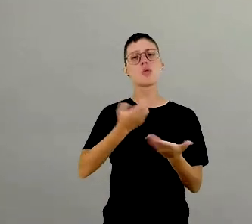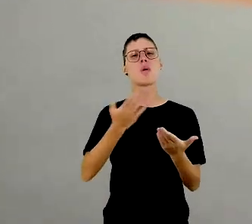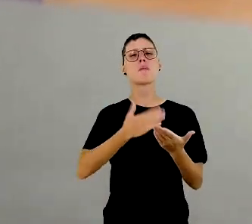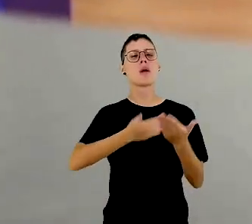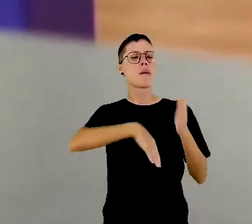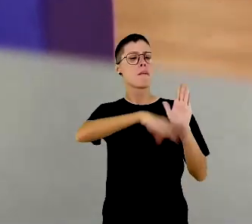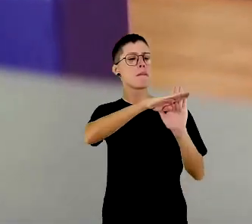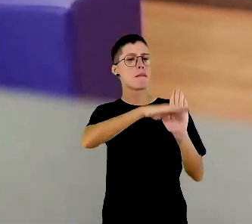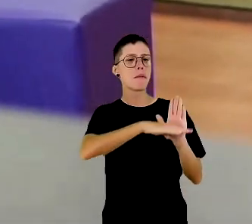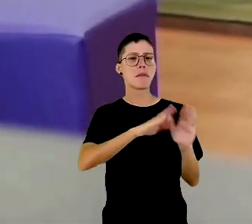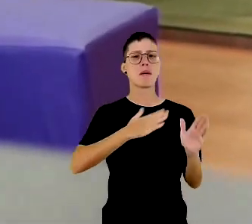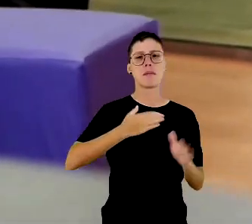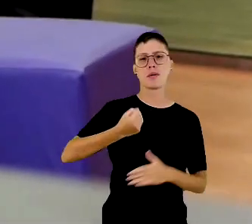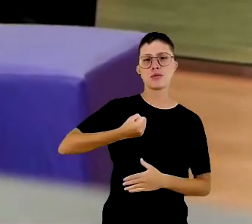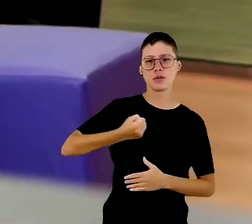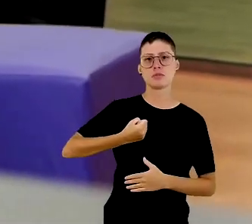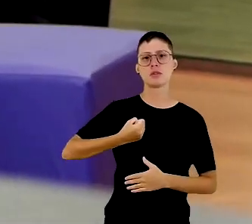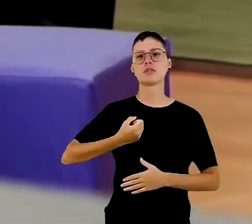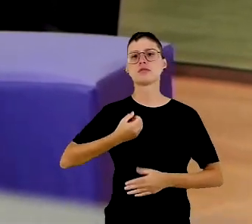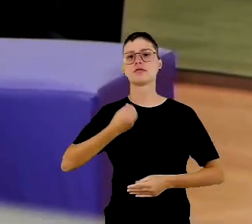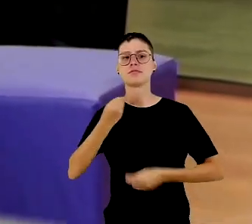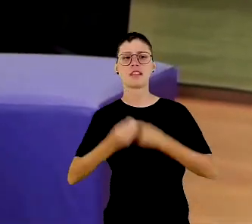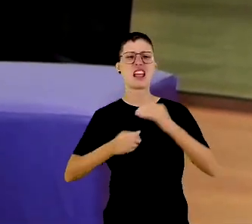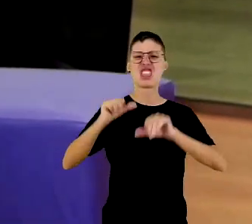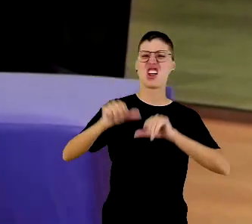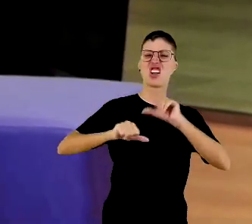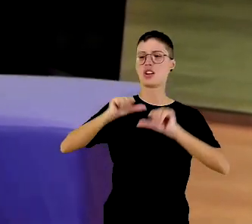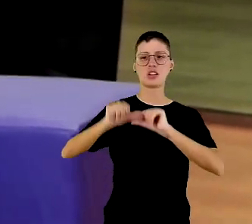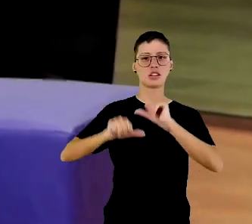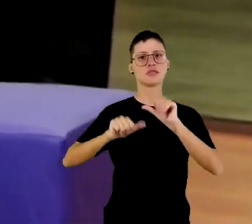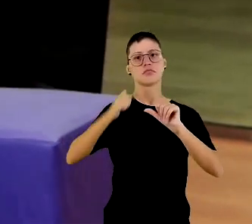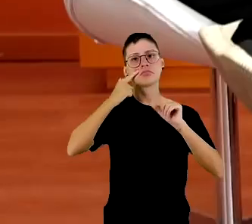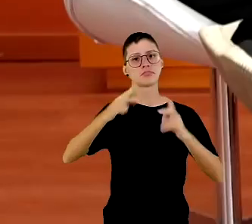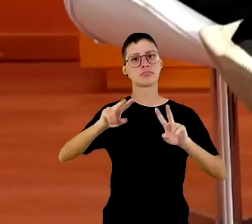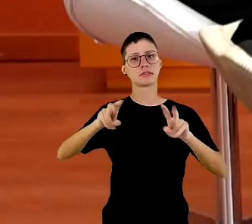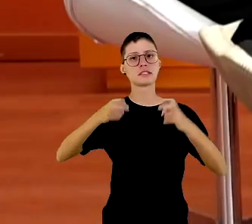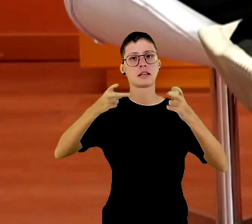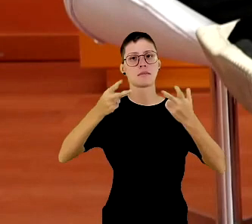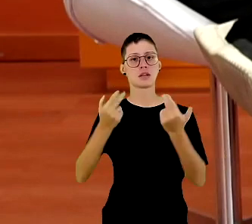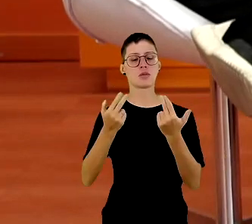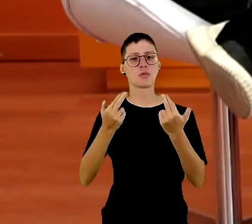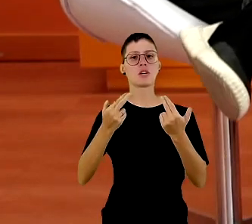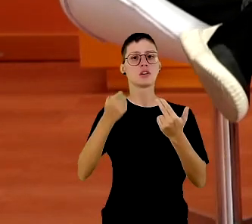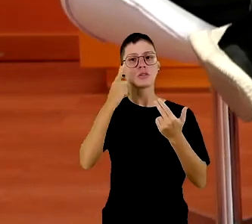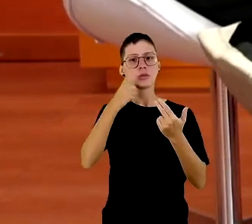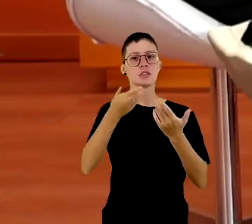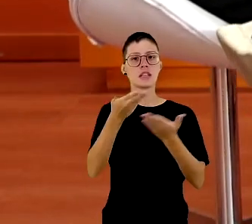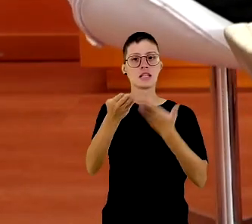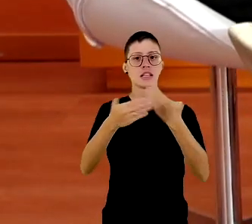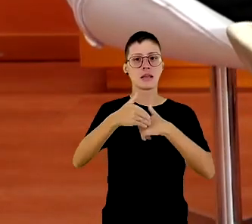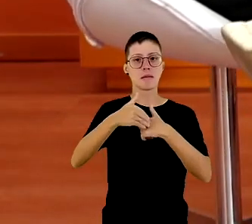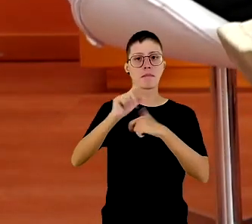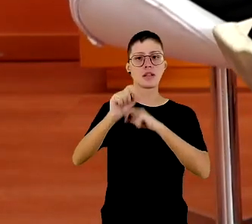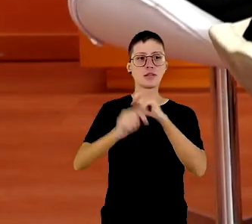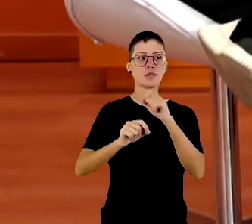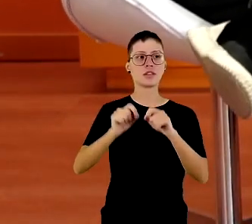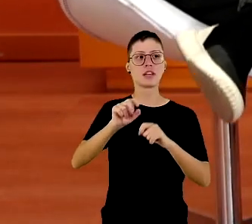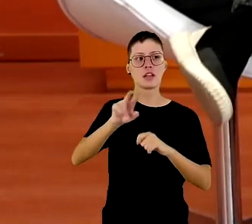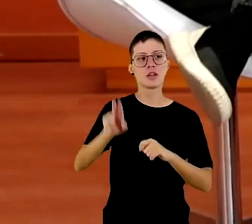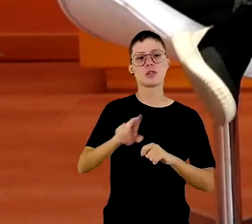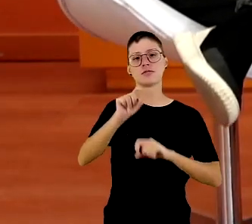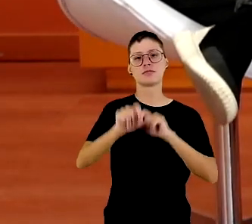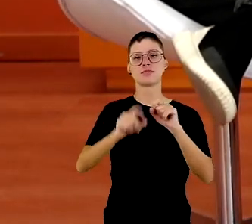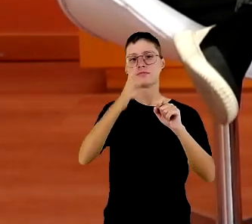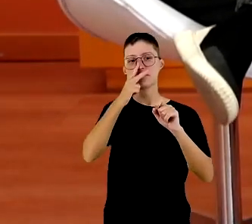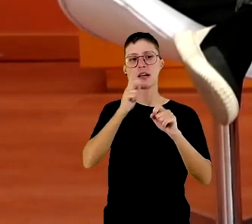número, passa de um atendente para outro. E você vê uma tendência de se atender muito mais o cliente através de uma carteirização, né? Para